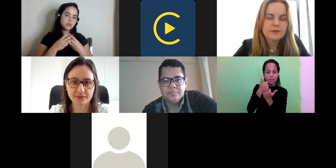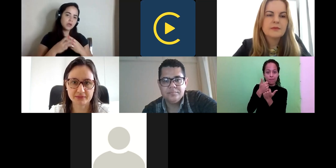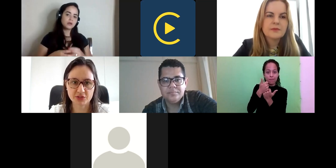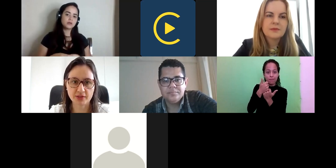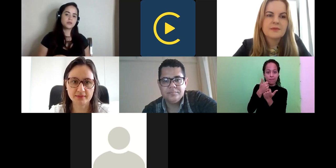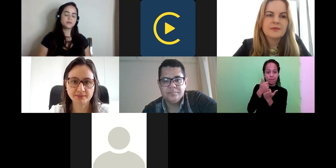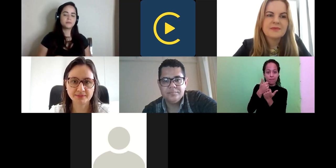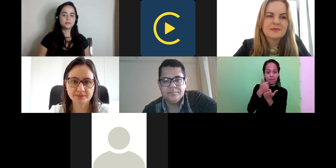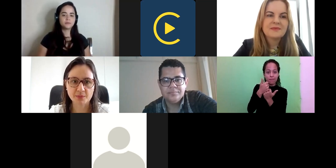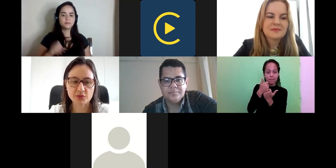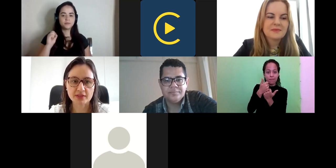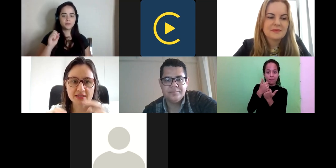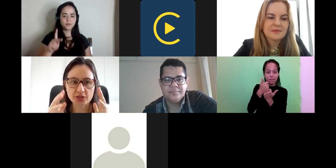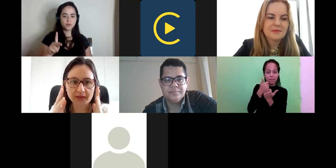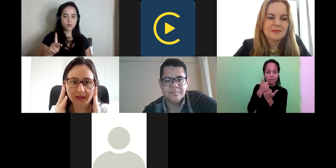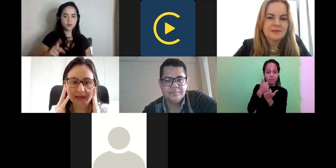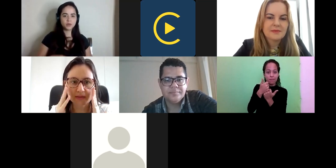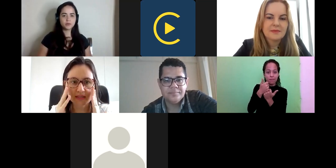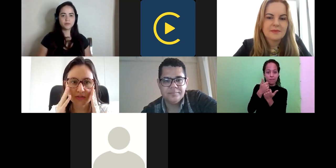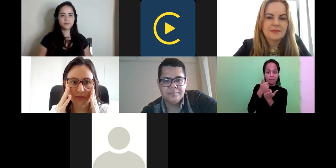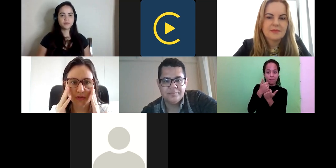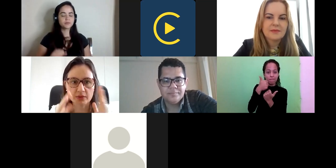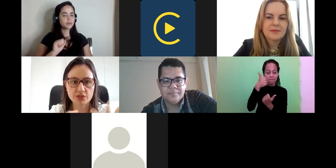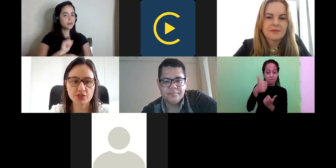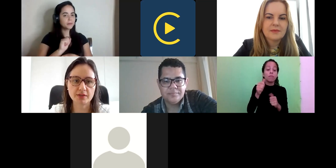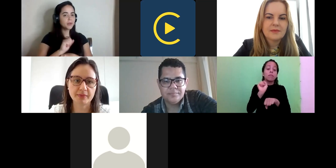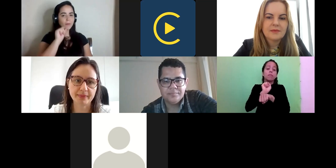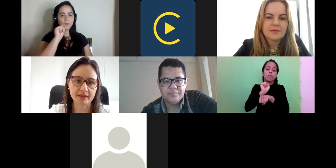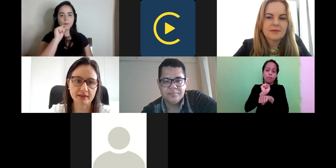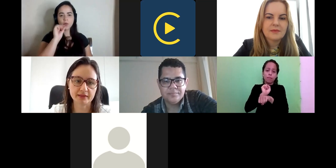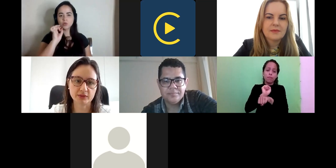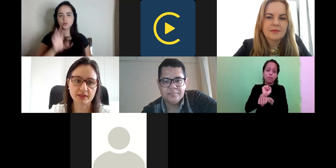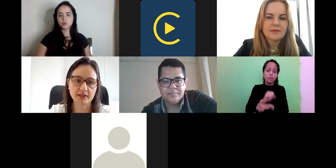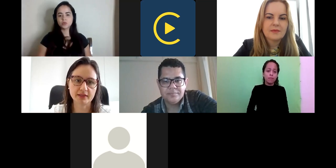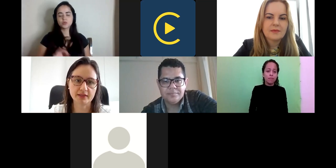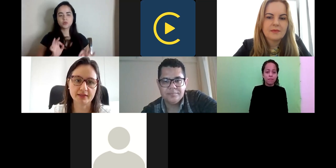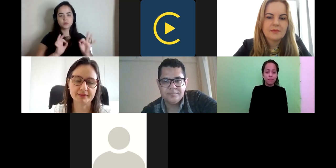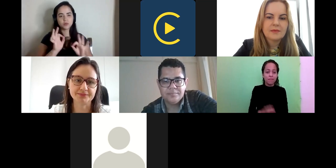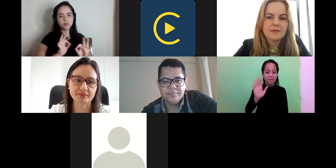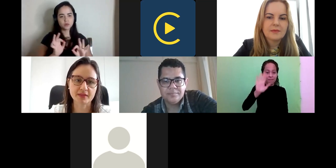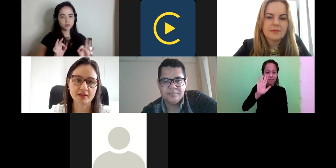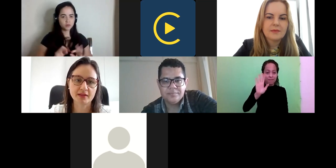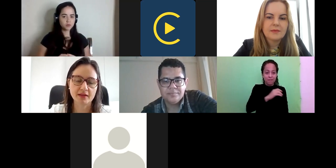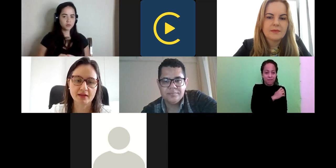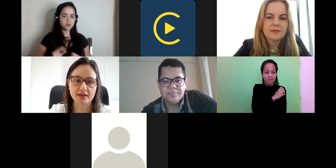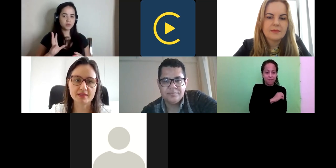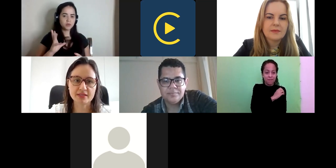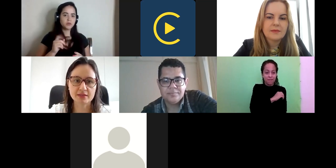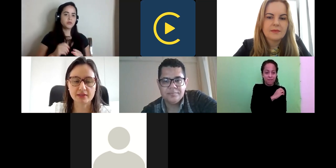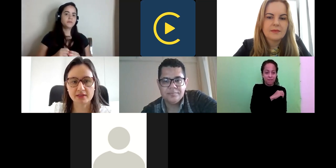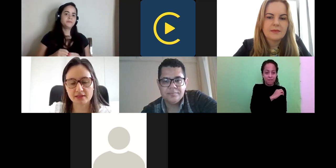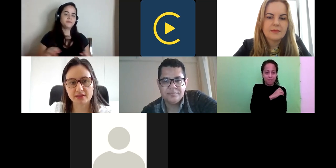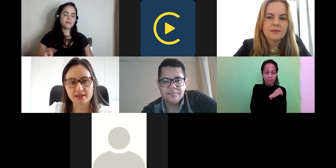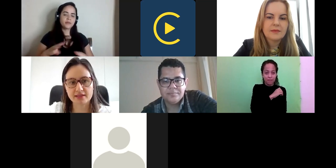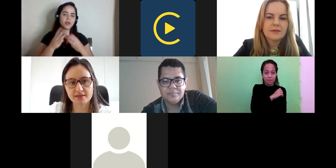verificação, tá joia? Pessoal que está assistindo aí, aguarda um instantinho só enquanto a gente prepara toda a